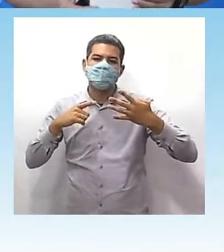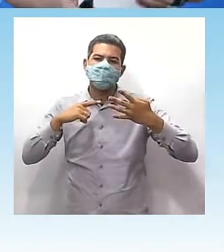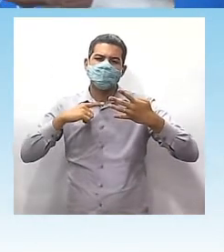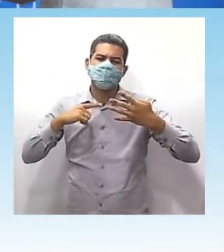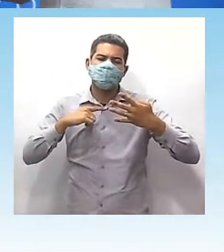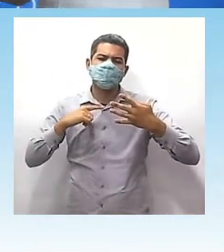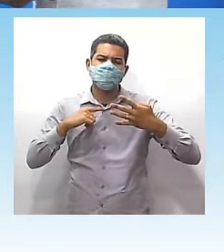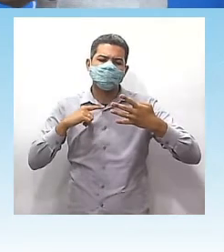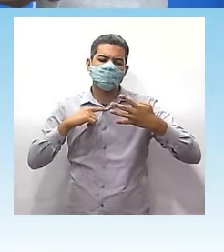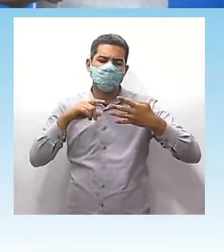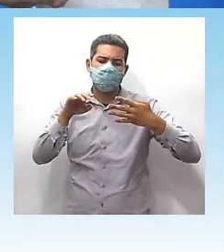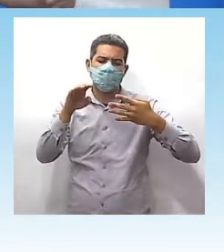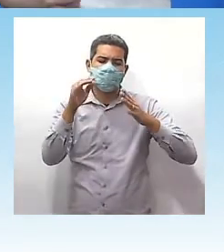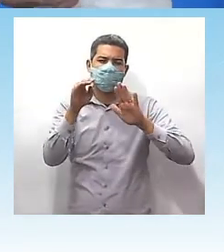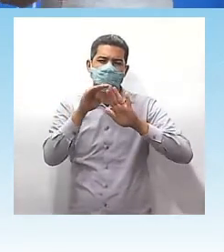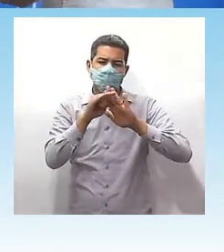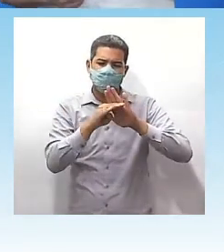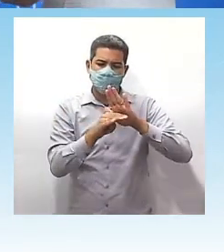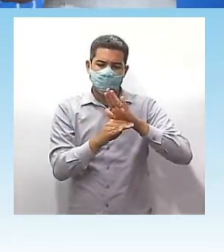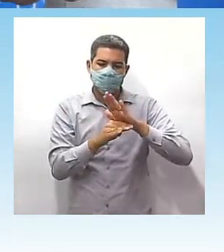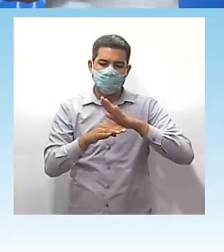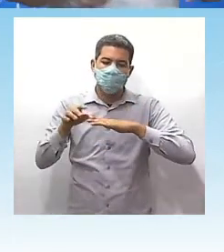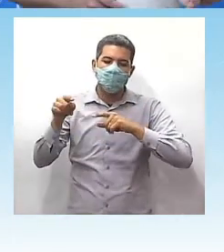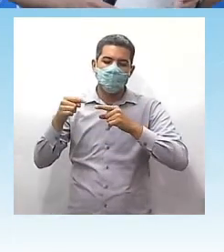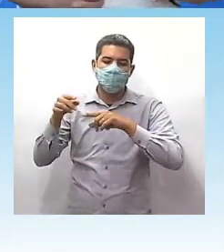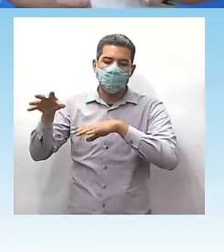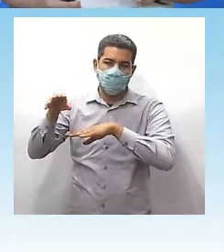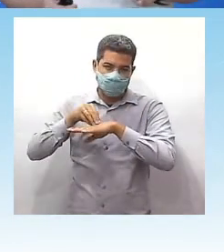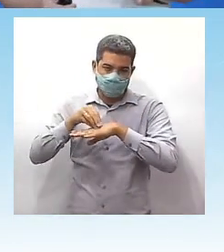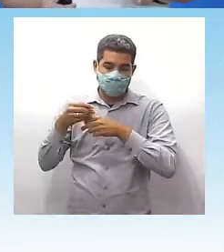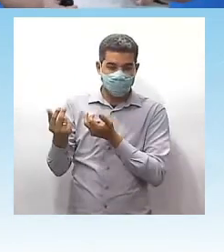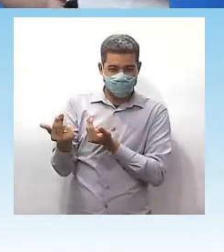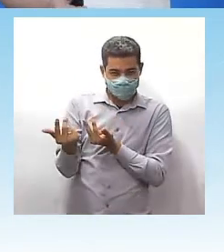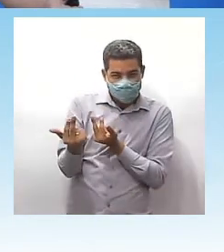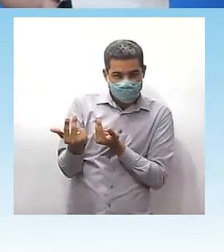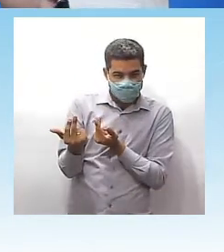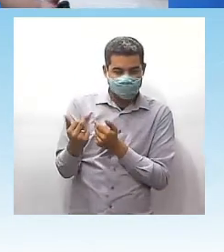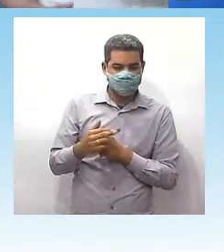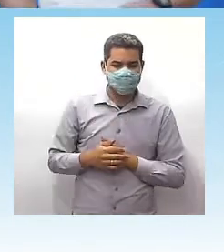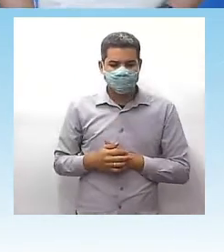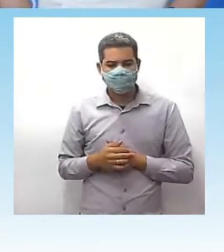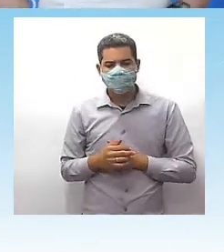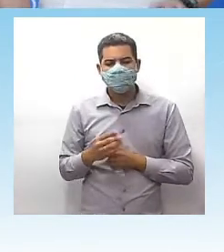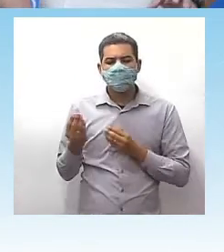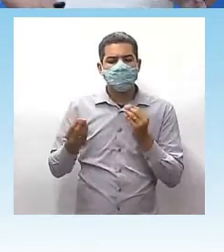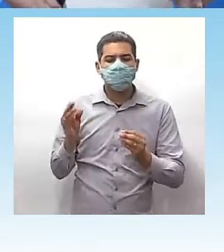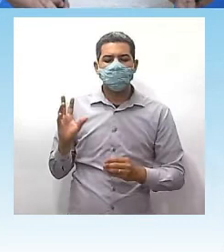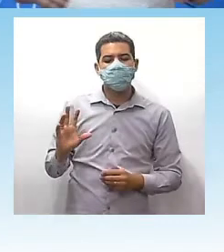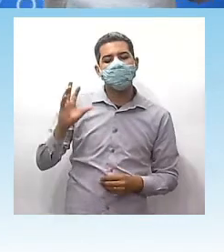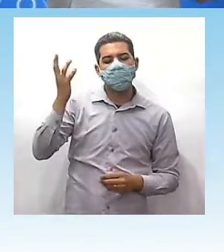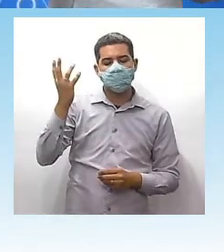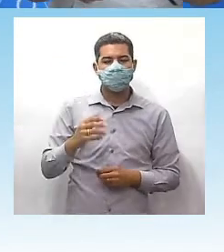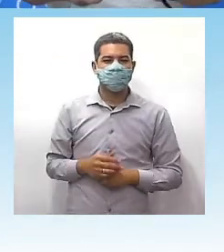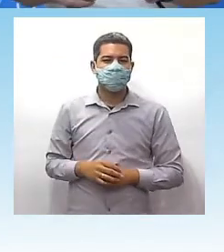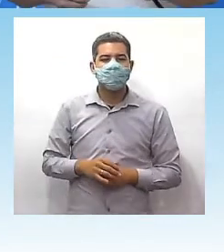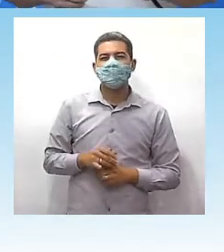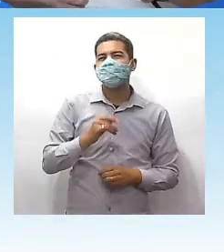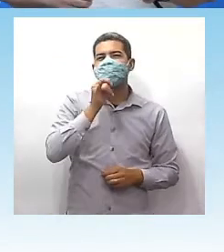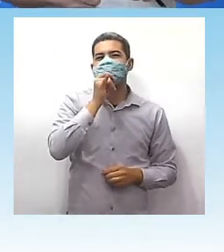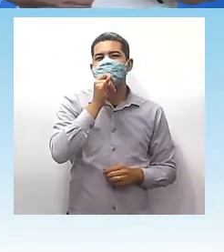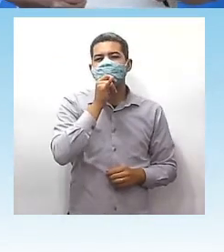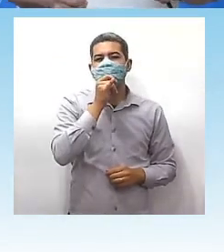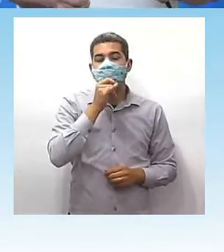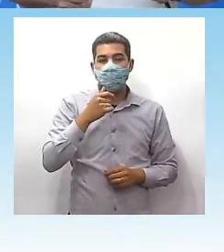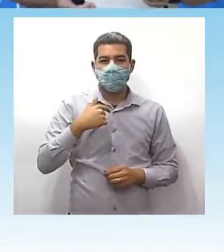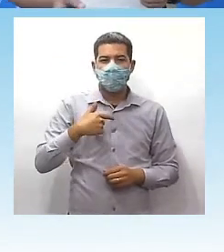categorias da amostra quando ela tem chances iguais. Quando é que isso ocorre? Presta bem atenção. Quando eu jogo